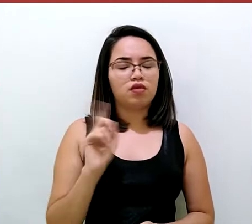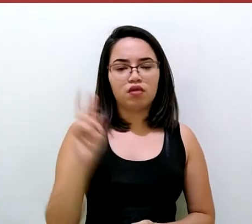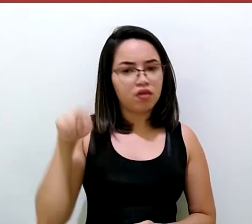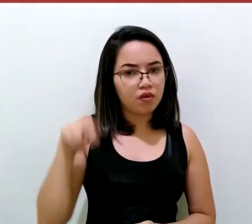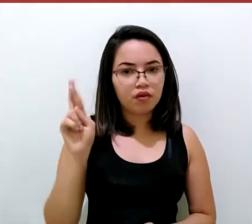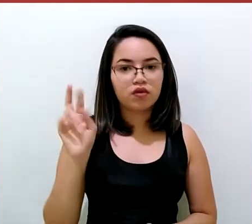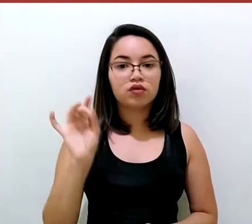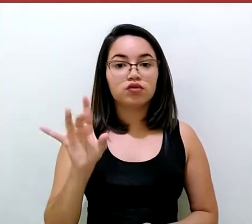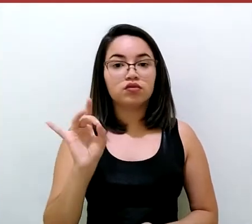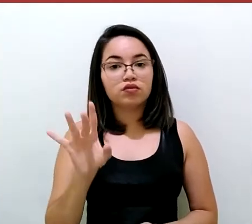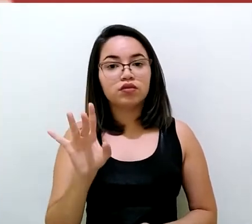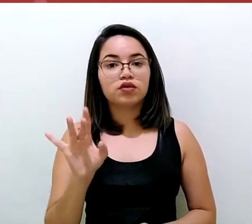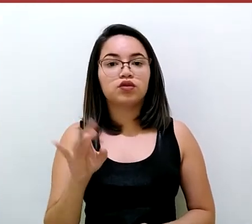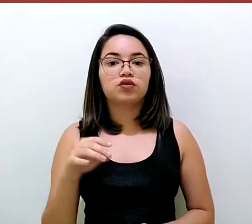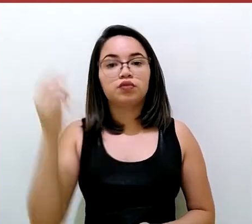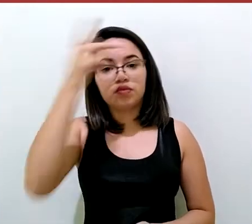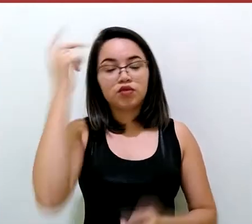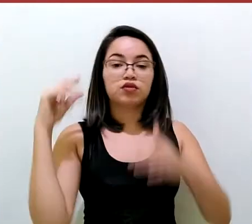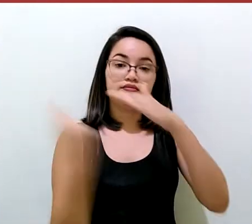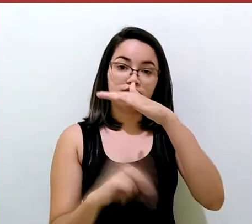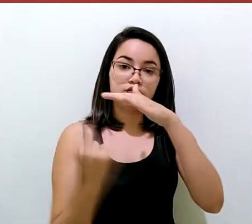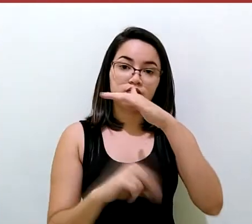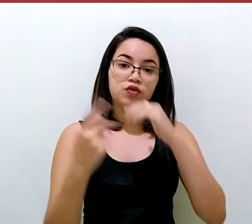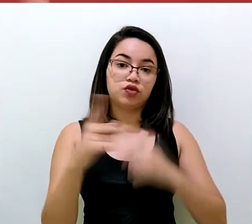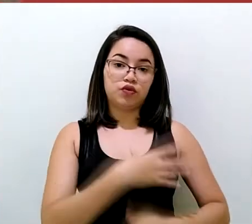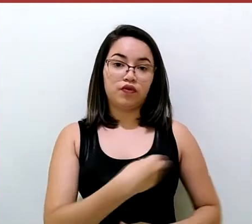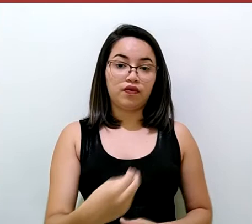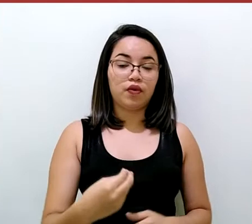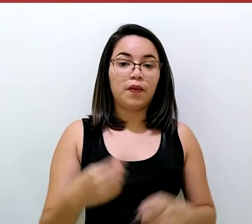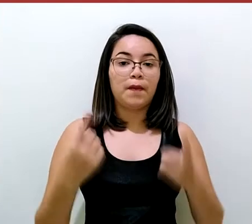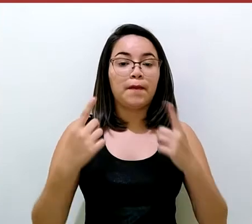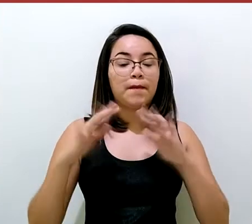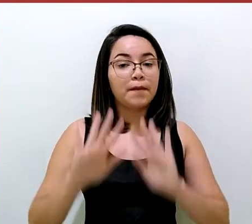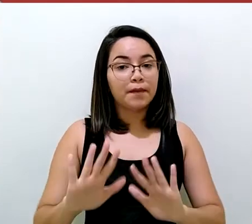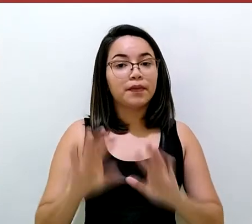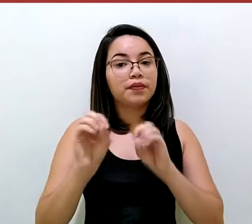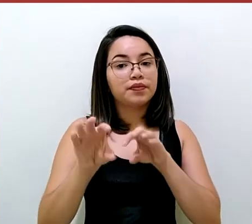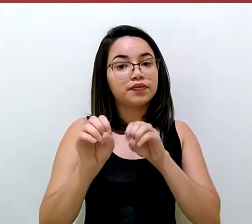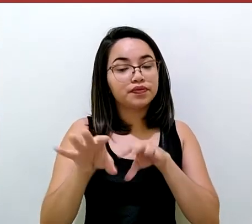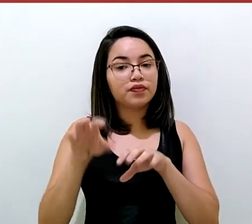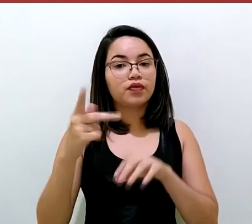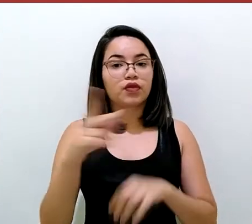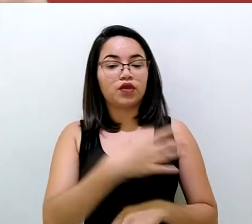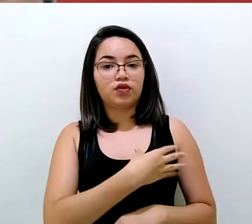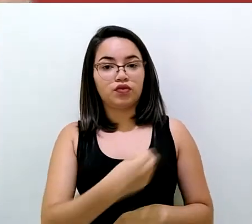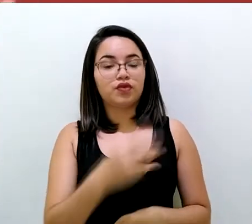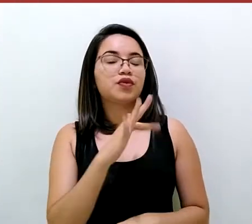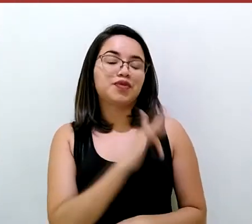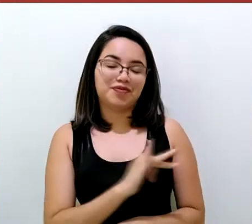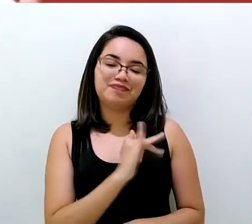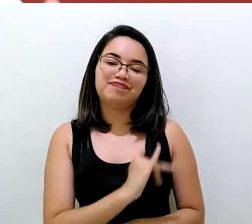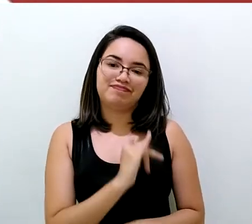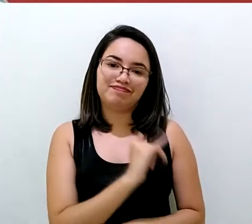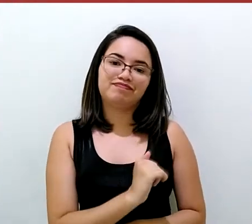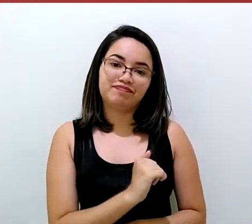não é somente aquele que disciplina seu filho, mas ele também ensina seu filho